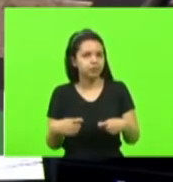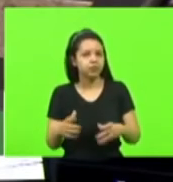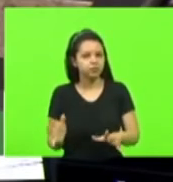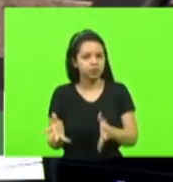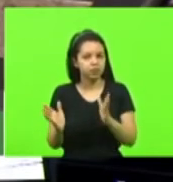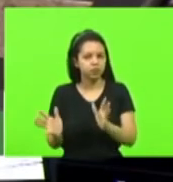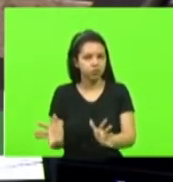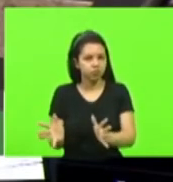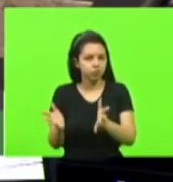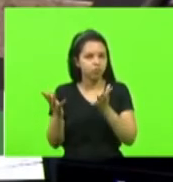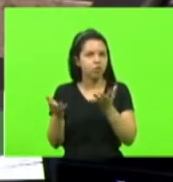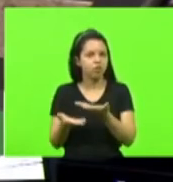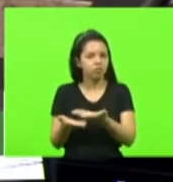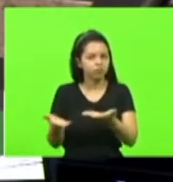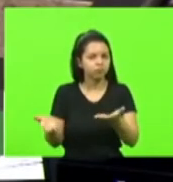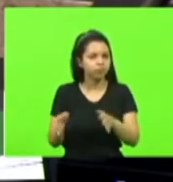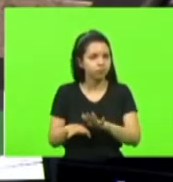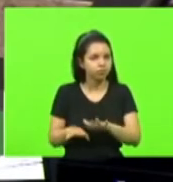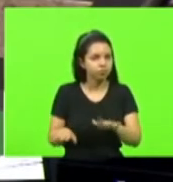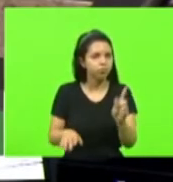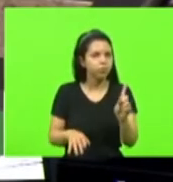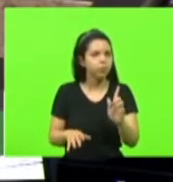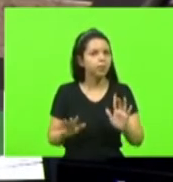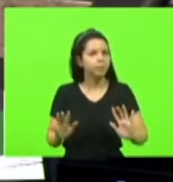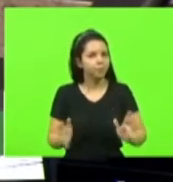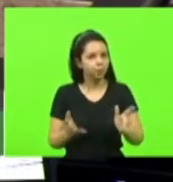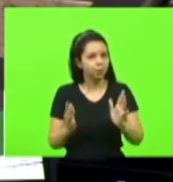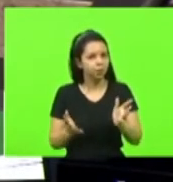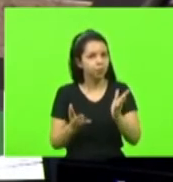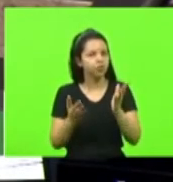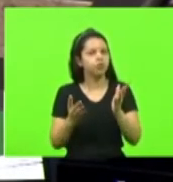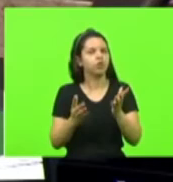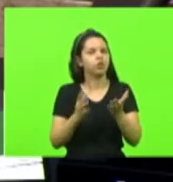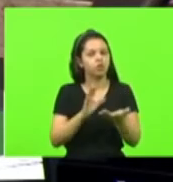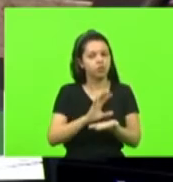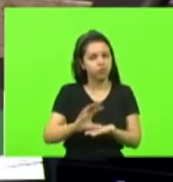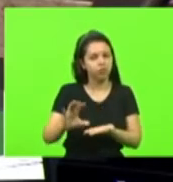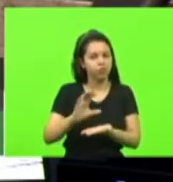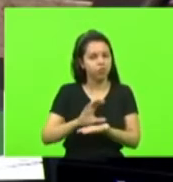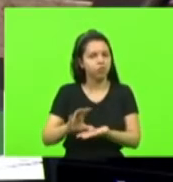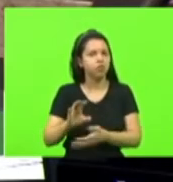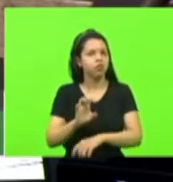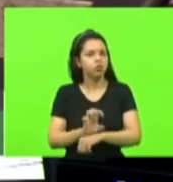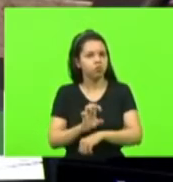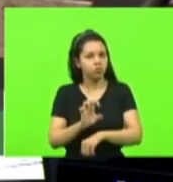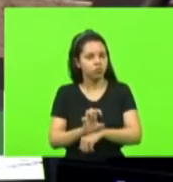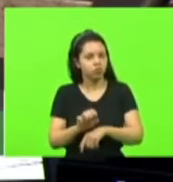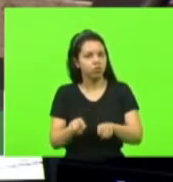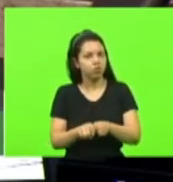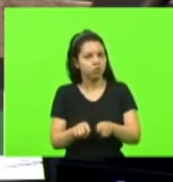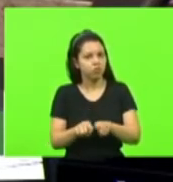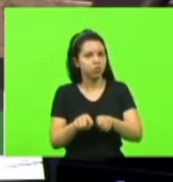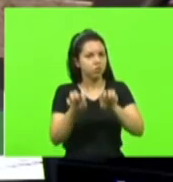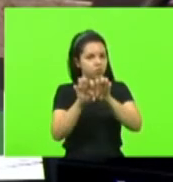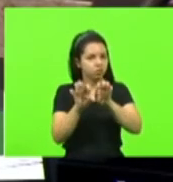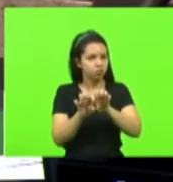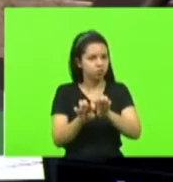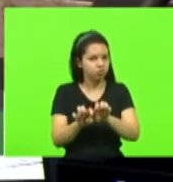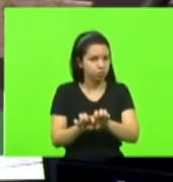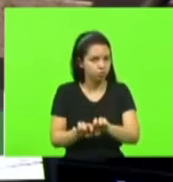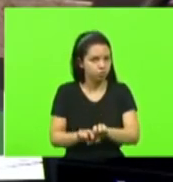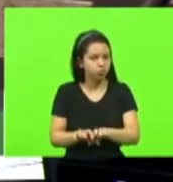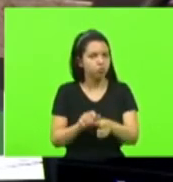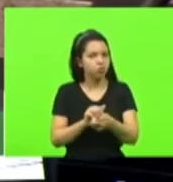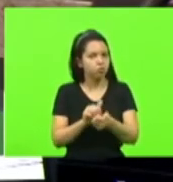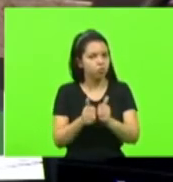incentivar, estimular, e não só isso, promover, através do investimento mesmo do Estado, em estruturas esportivas